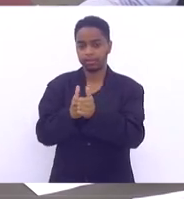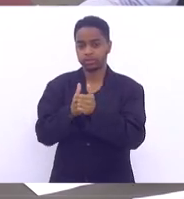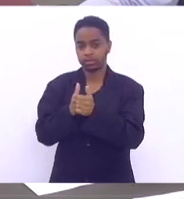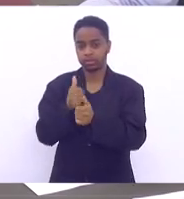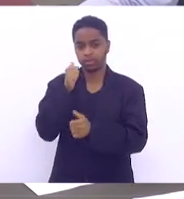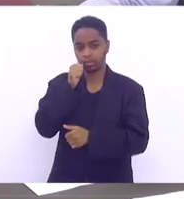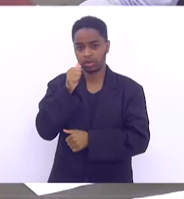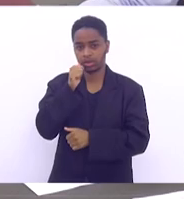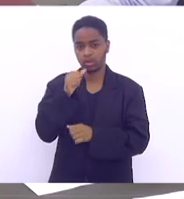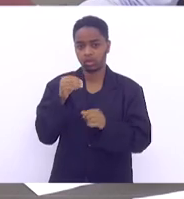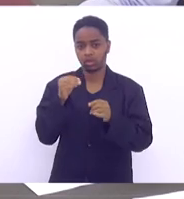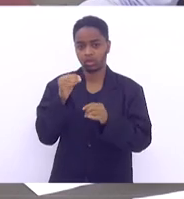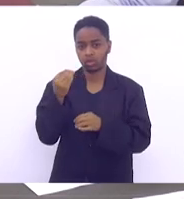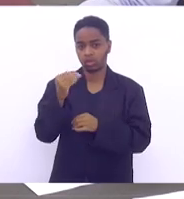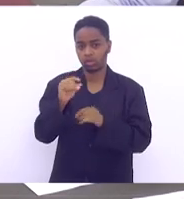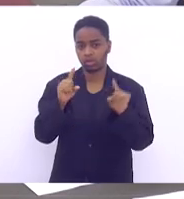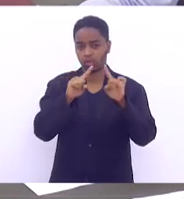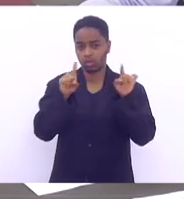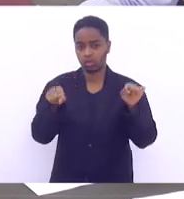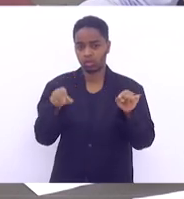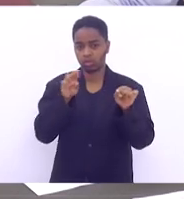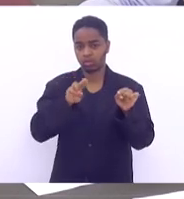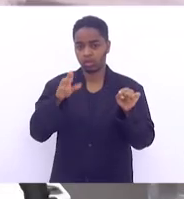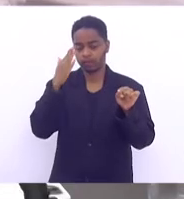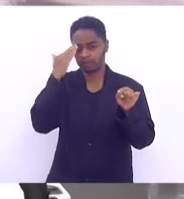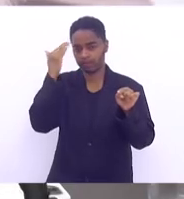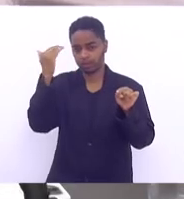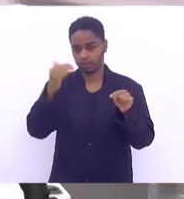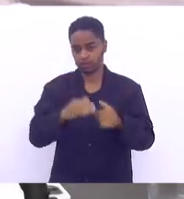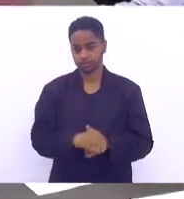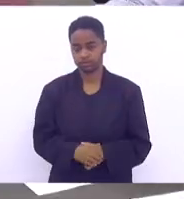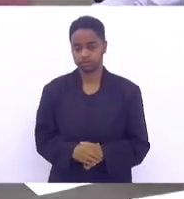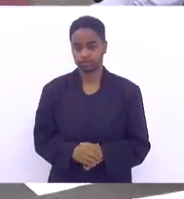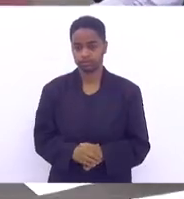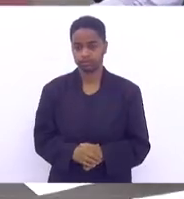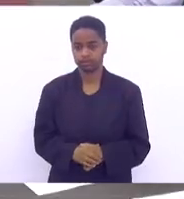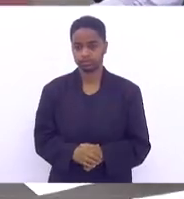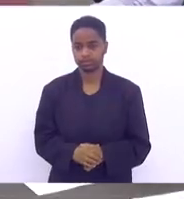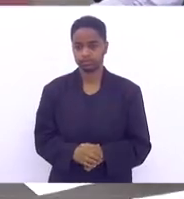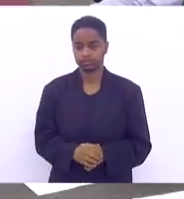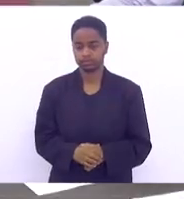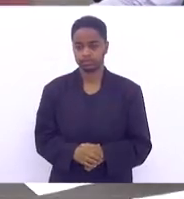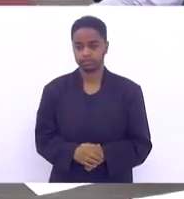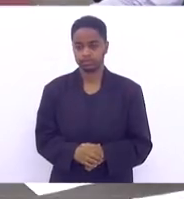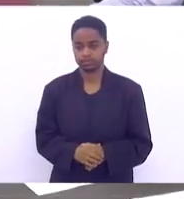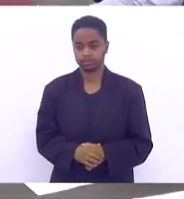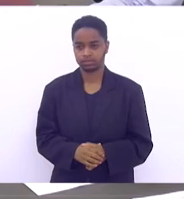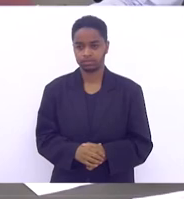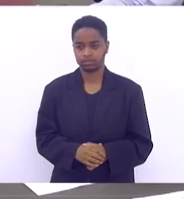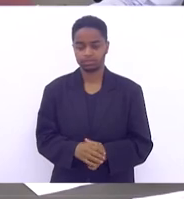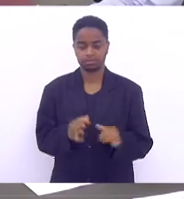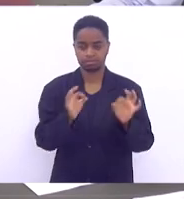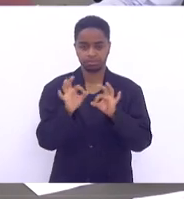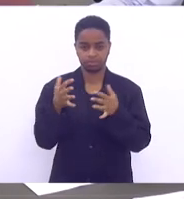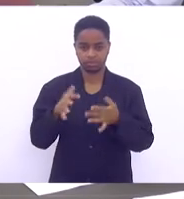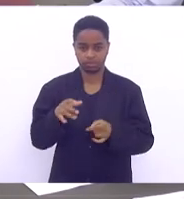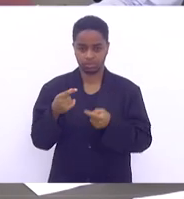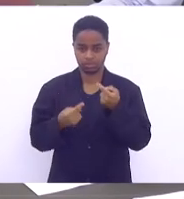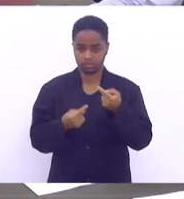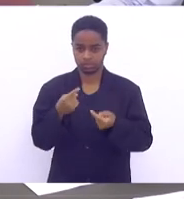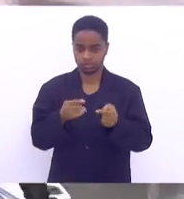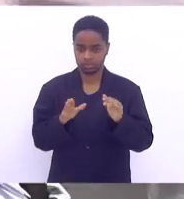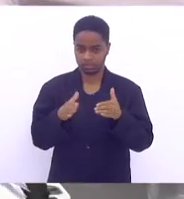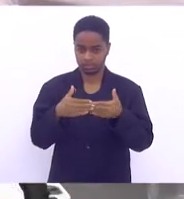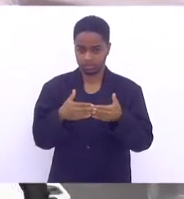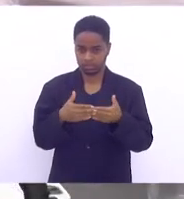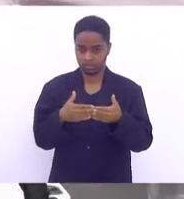o nome... Stalking. Conhecido. Bem, é, não havendo quem queira discutir, encerrada